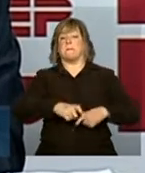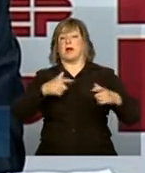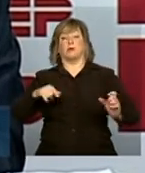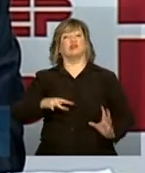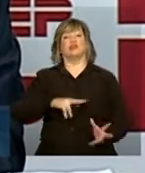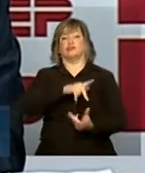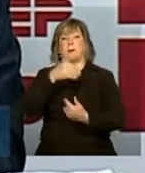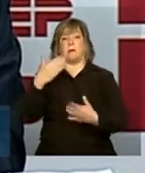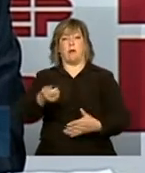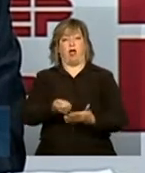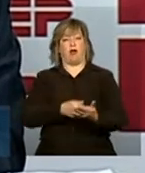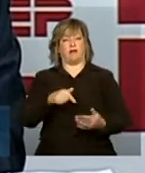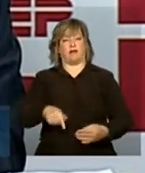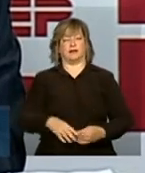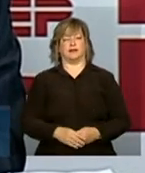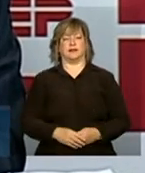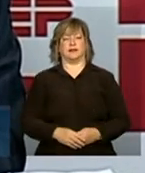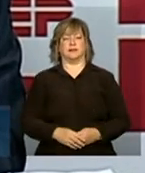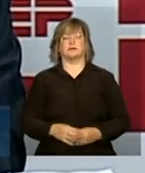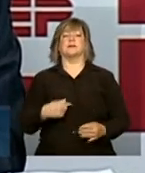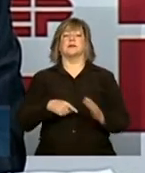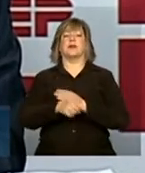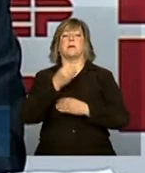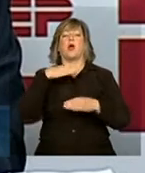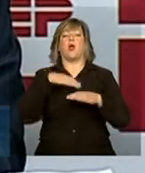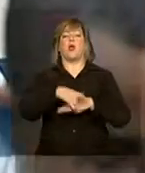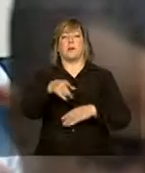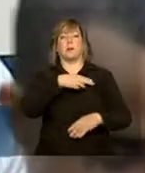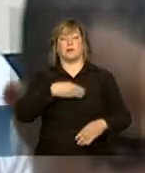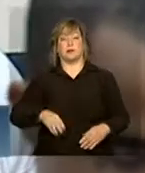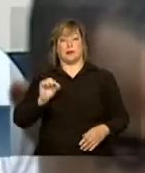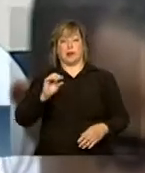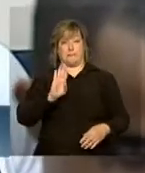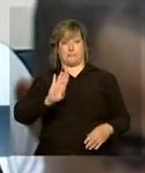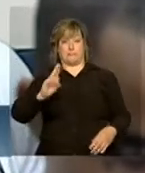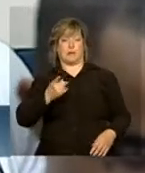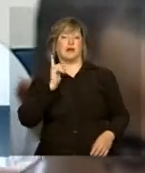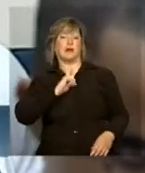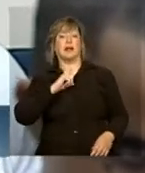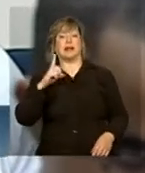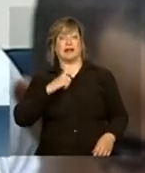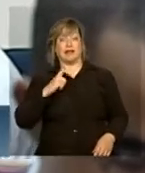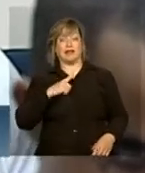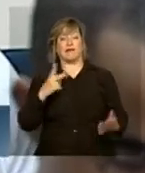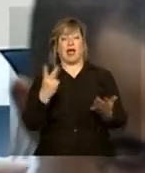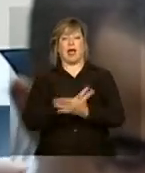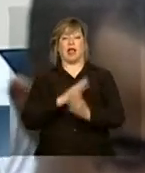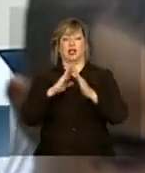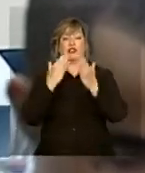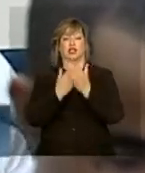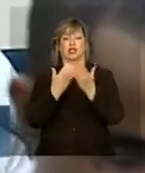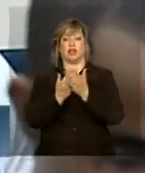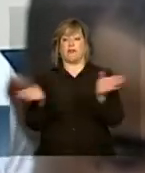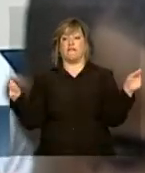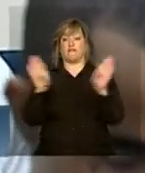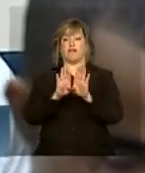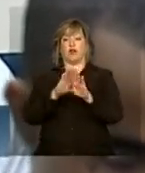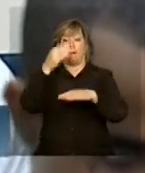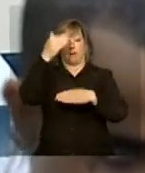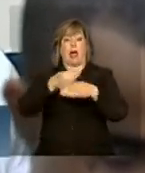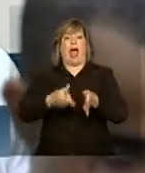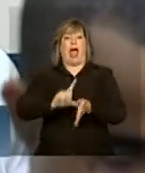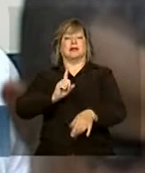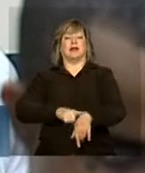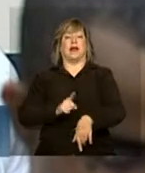planeta. Boa noite, ministro. Em Belo Horizonte, houve pelo menos 2 casos de escolas que fecharam os portões antes do